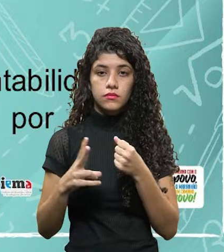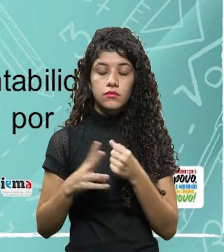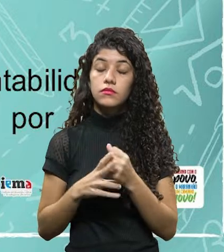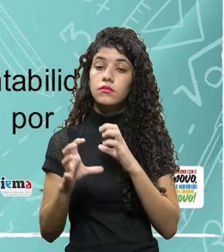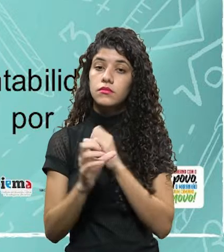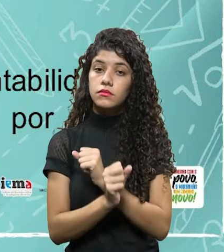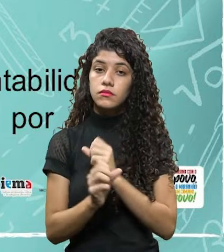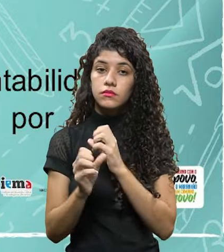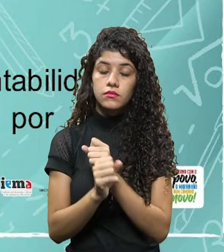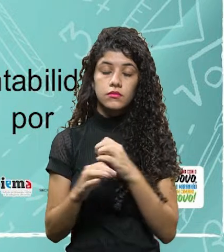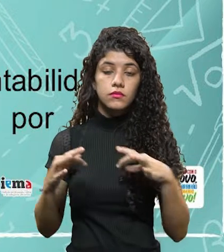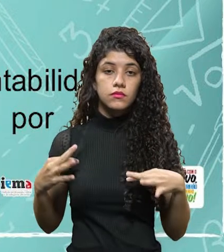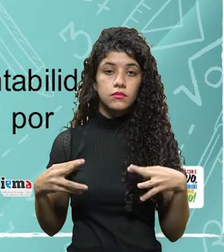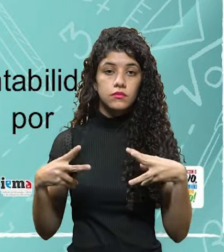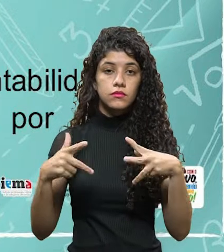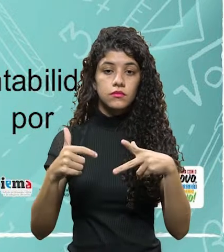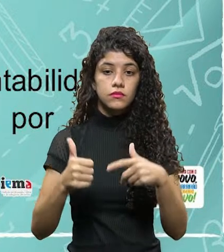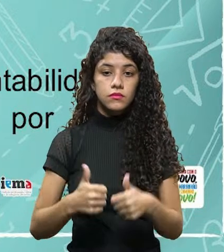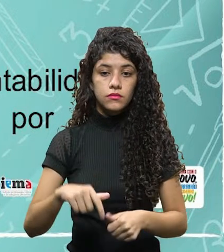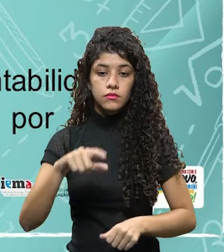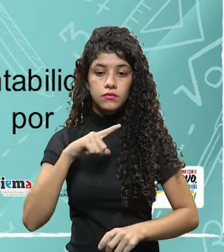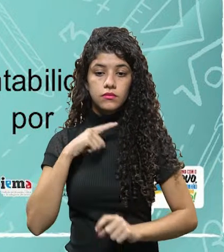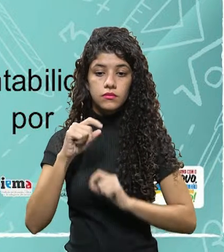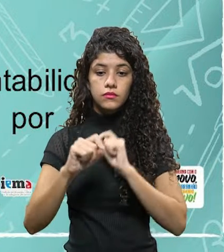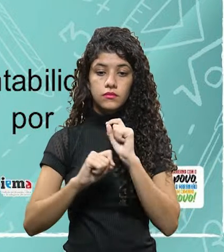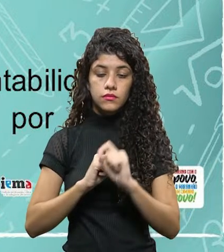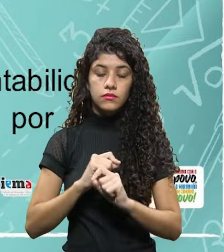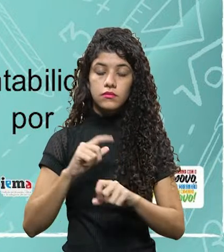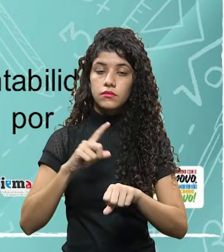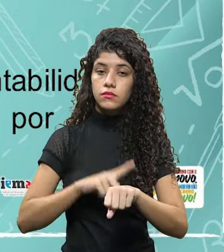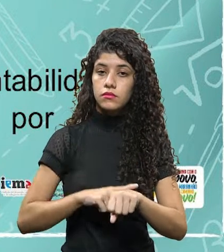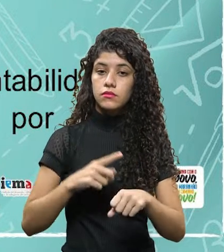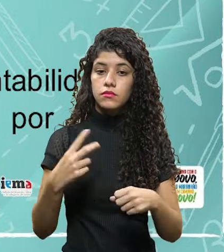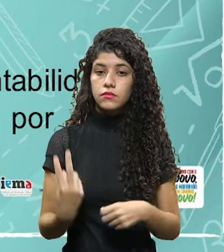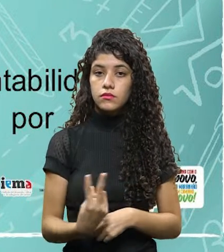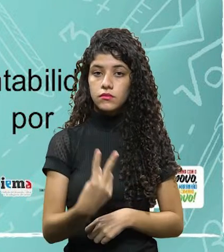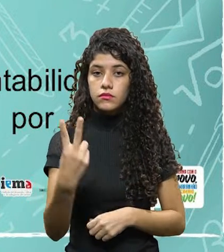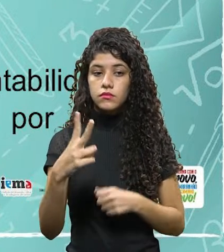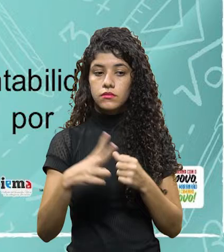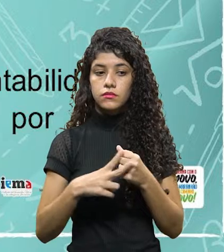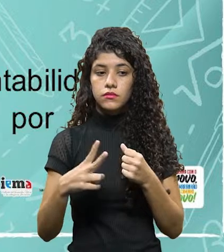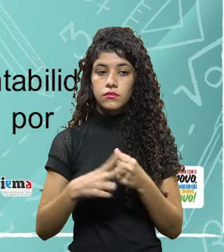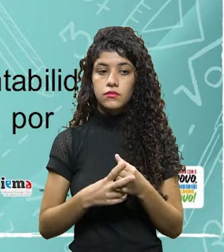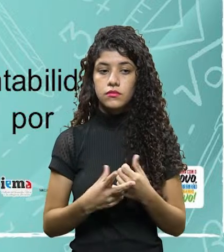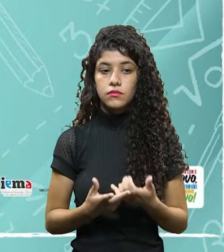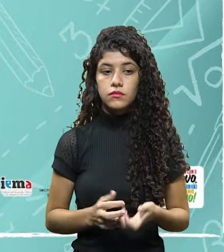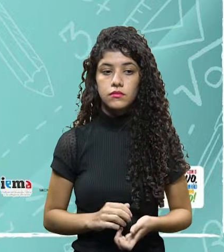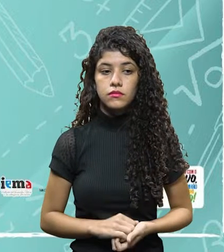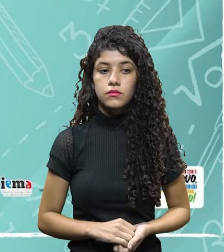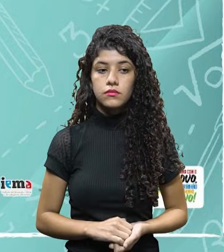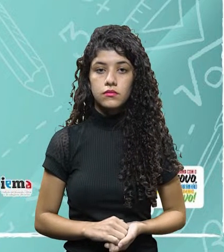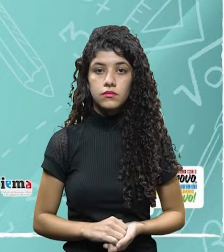da contabilidade. Todas as transações contábeis são registradas por meio desses 2 verbos.